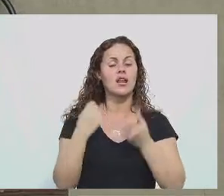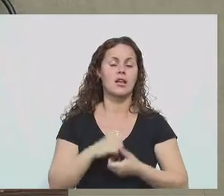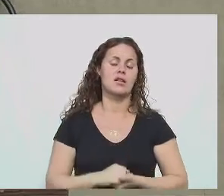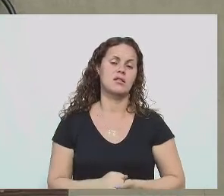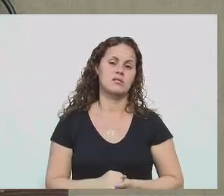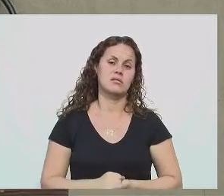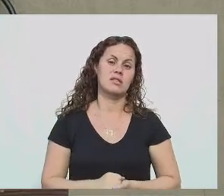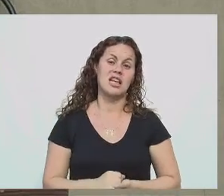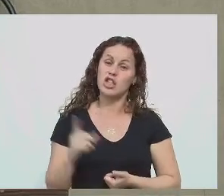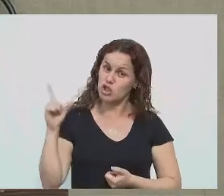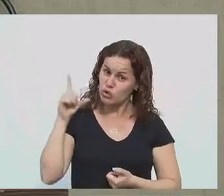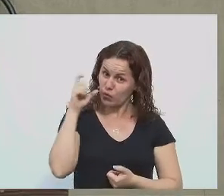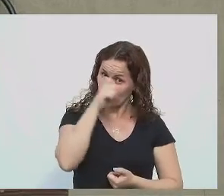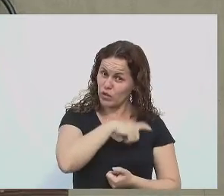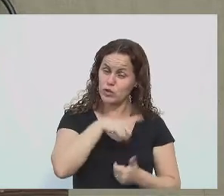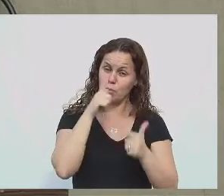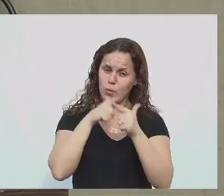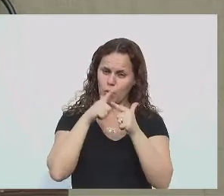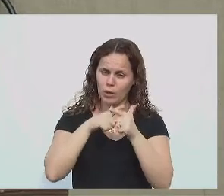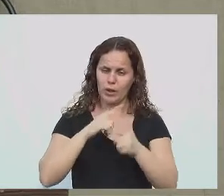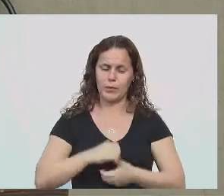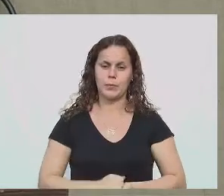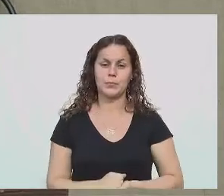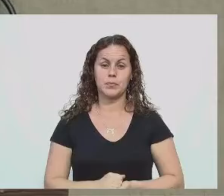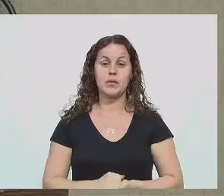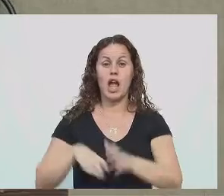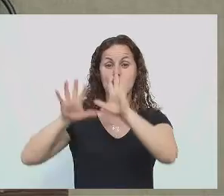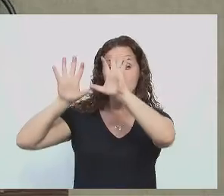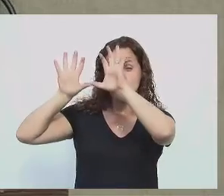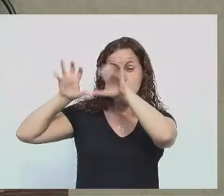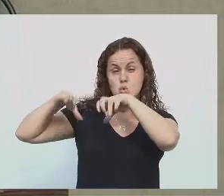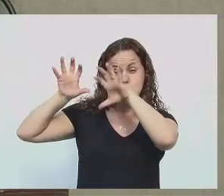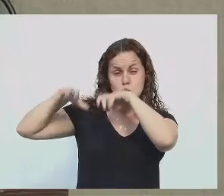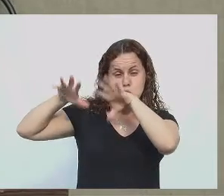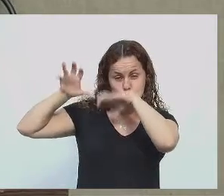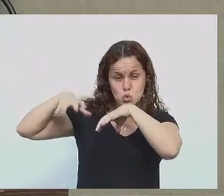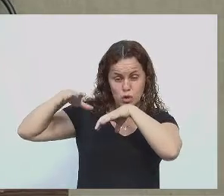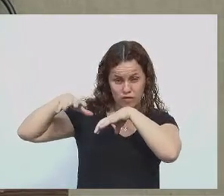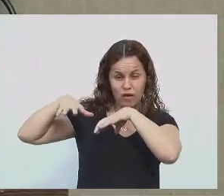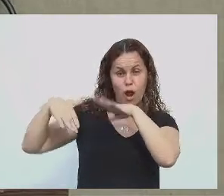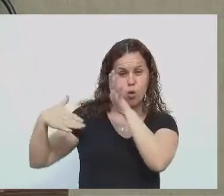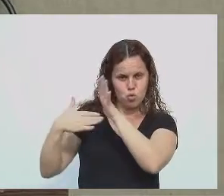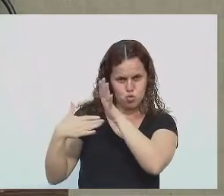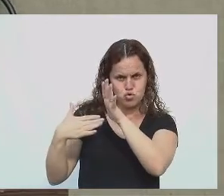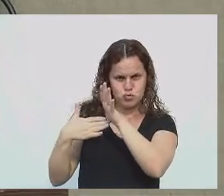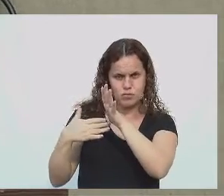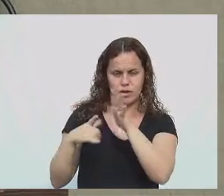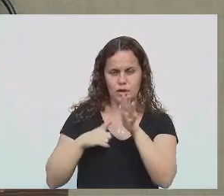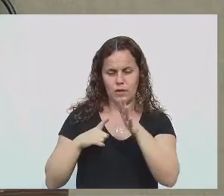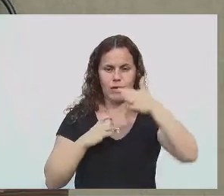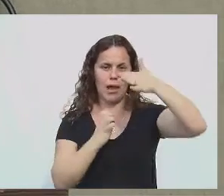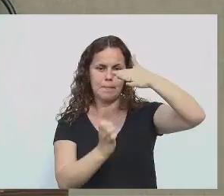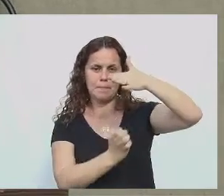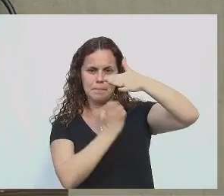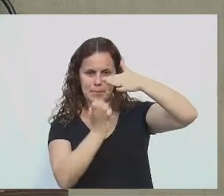Isso estava sendo dificultado, por quê? Com a última chuva que deu, a empresa que realizou